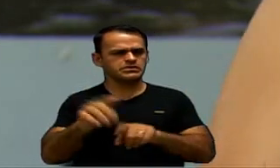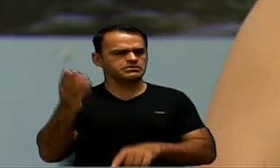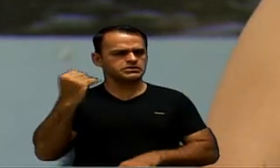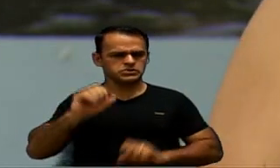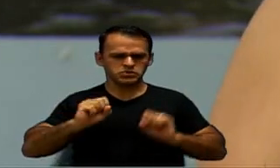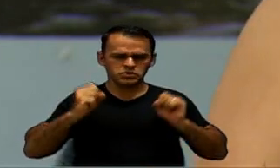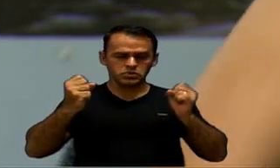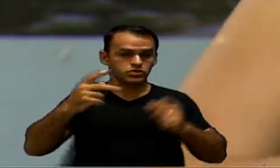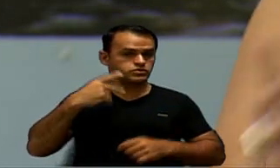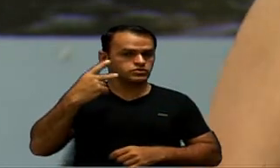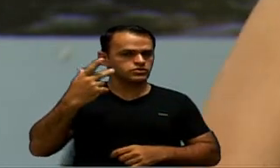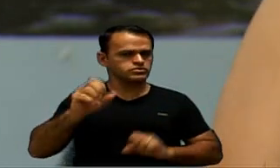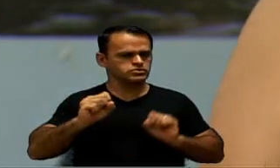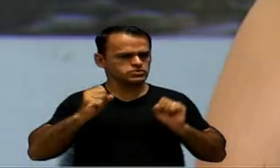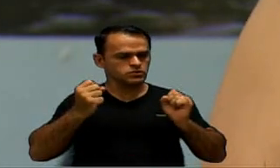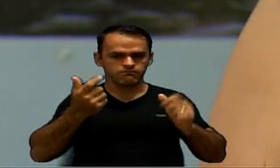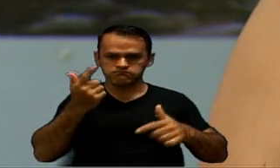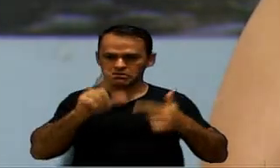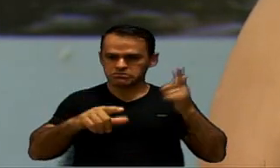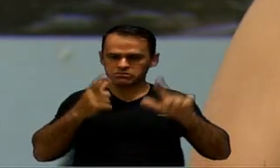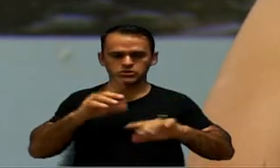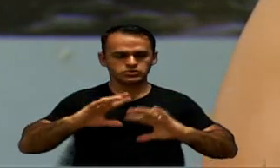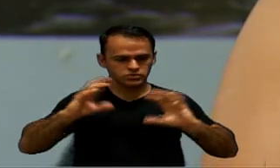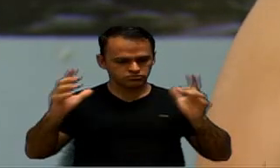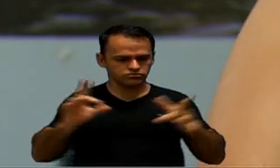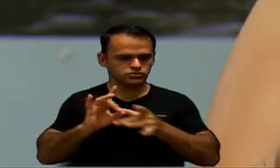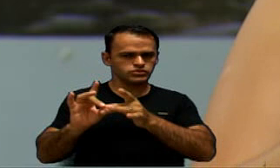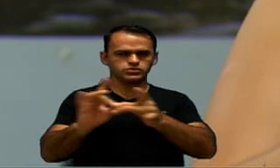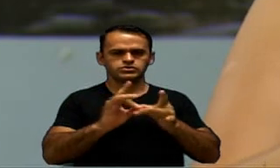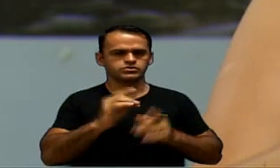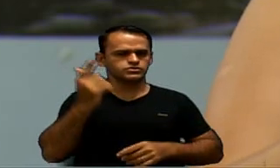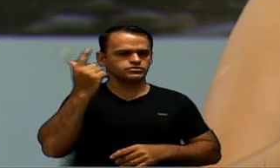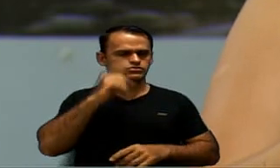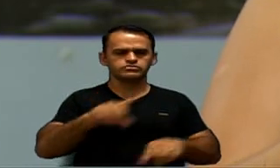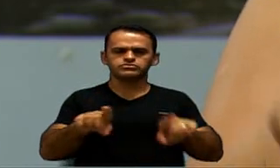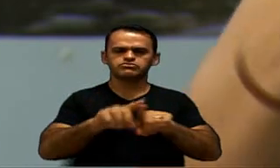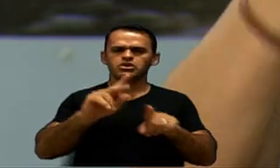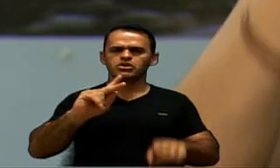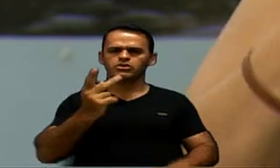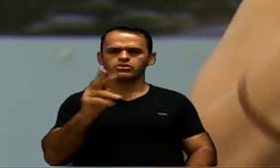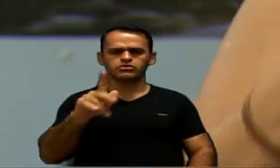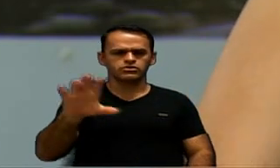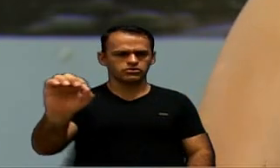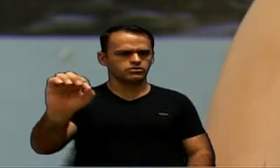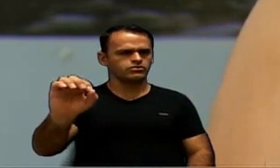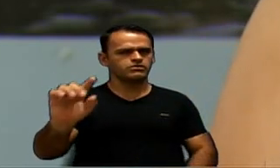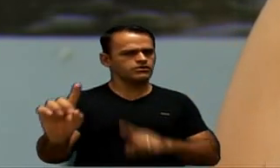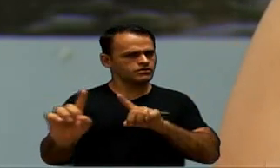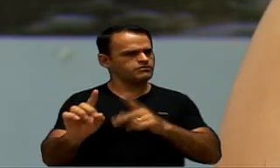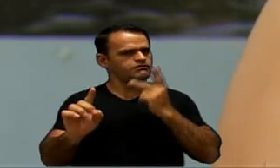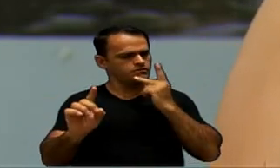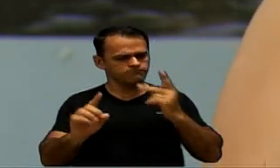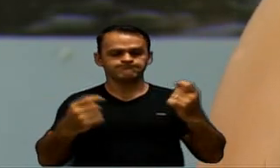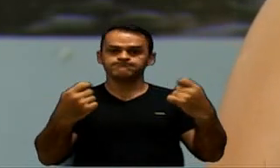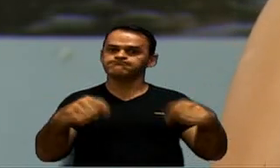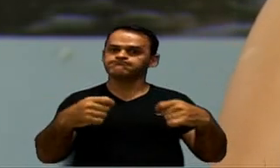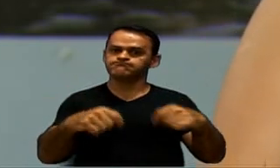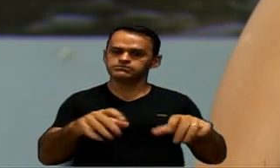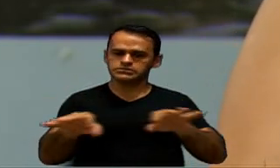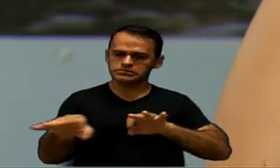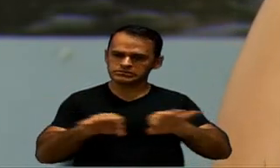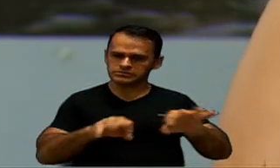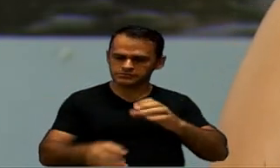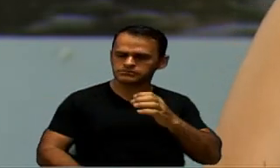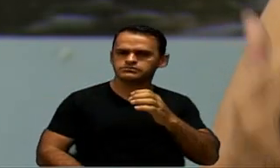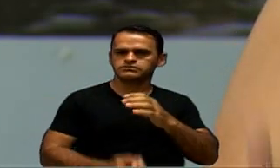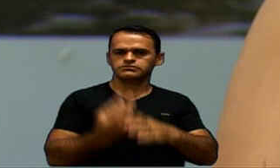as vereadoras que tinha, claro que foi uma junção de esforços, e principalmente a doutor Hugo, porque ele falou, não, precisa ter.